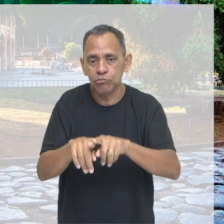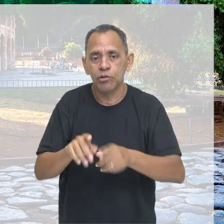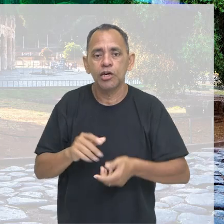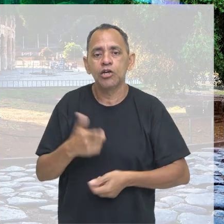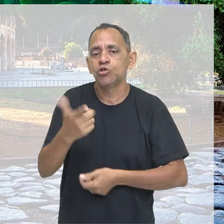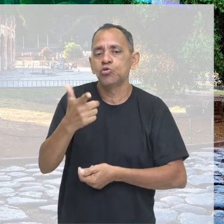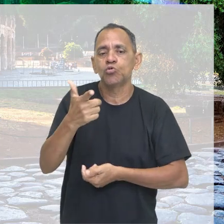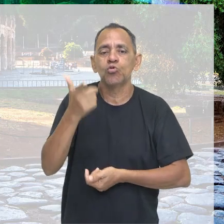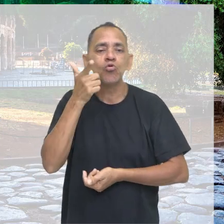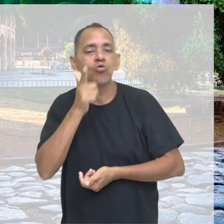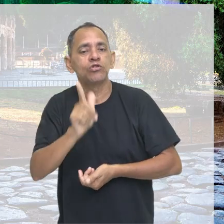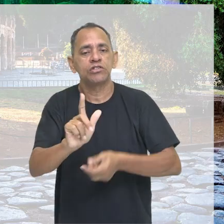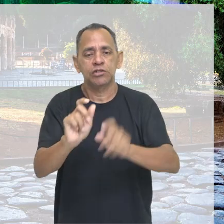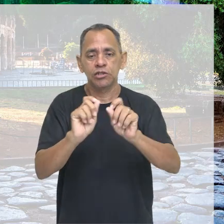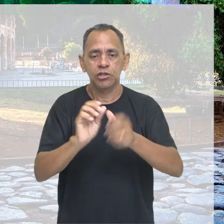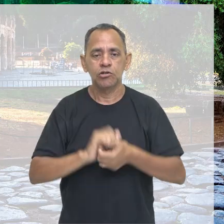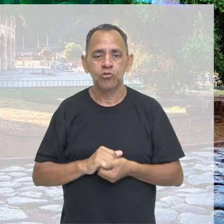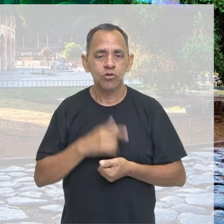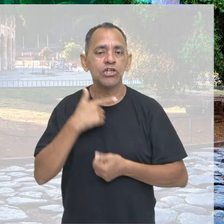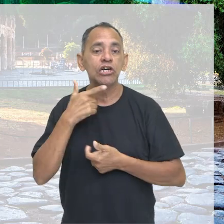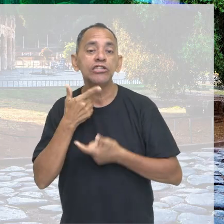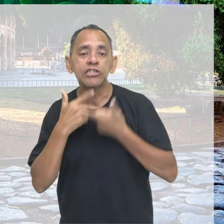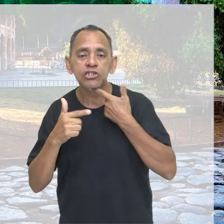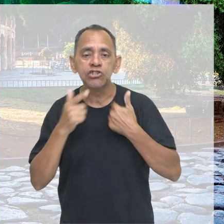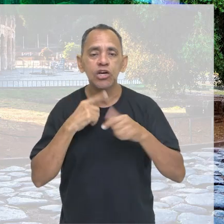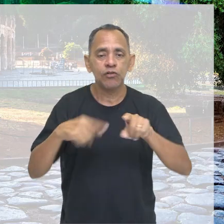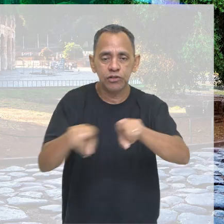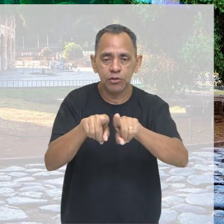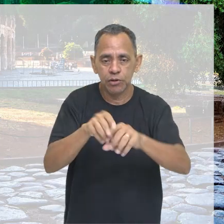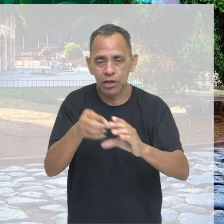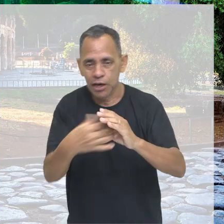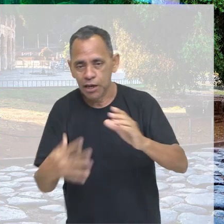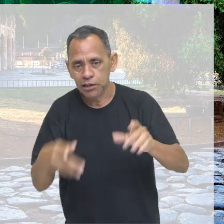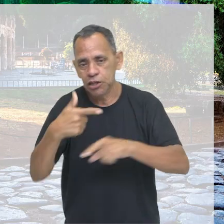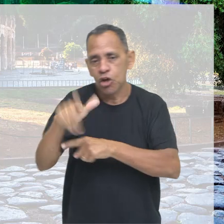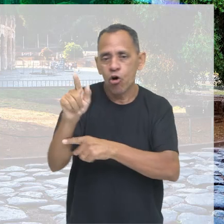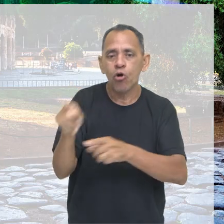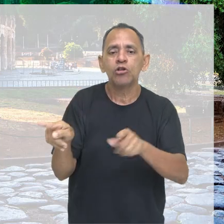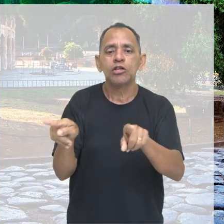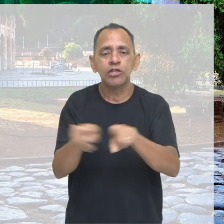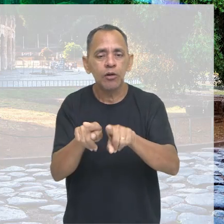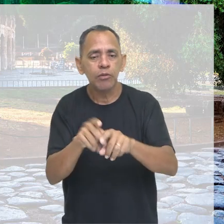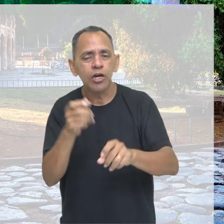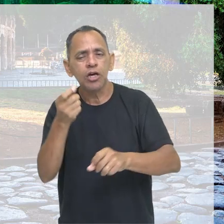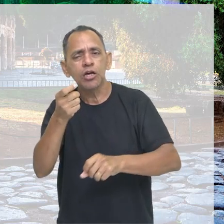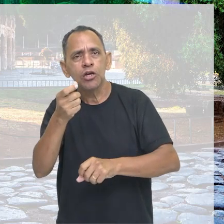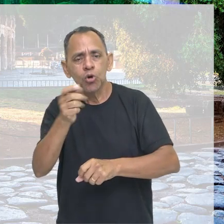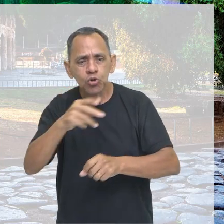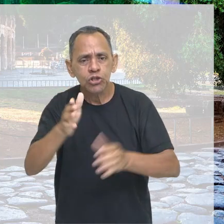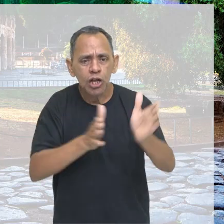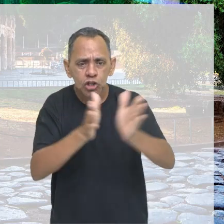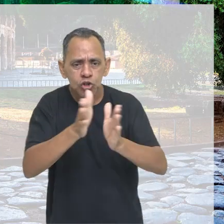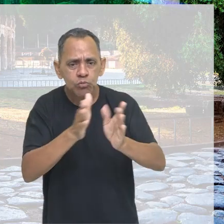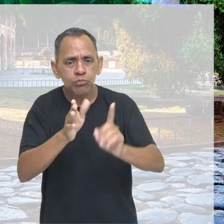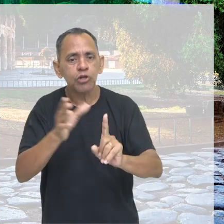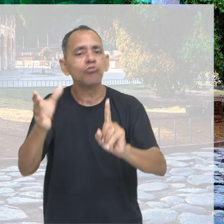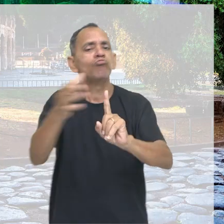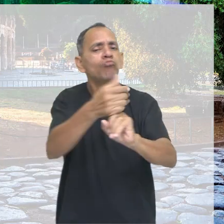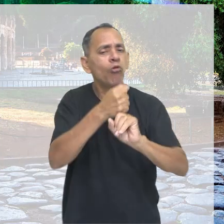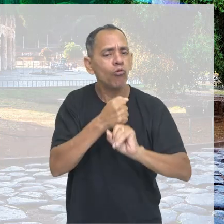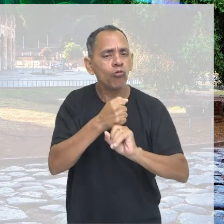nesta guerra, certo? Outra característica também que nós vamos observar com o fascismo é a propaganda